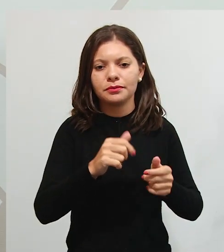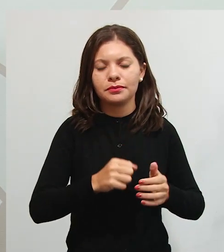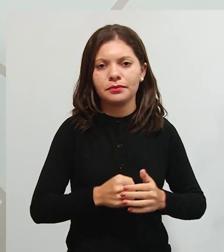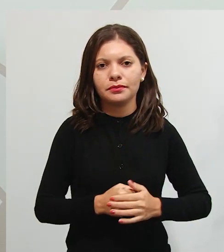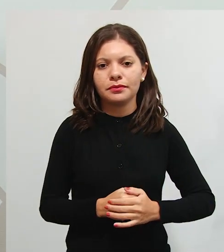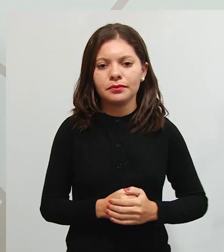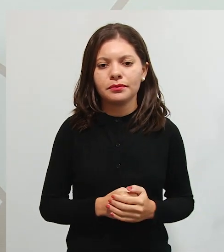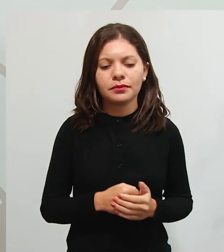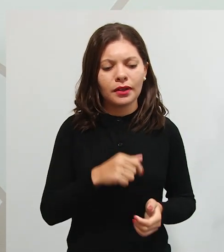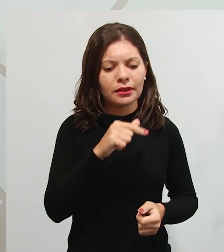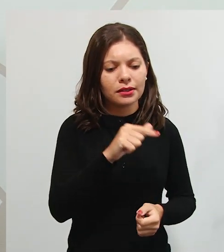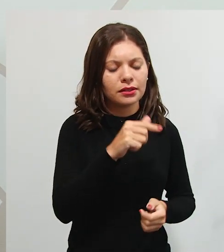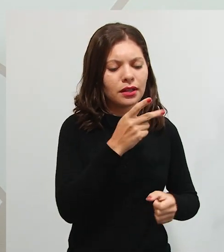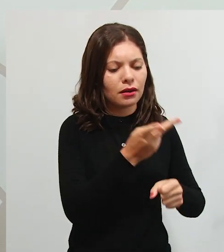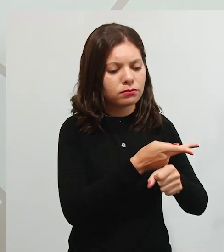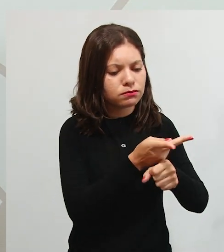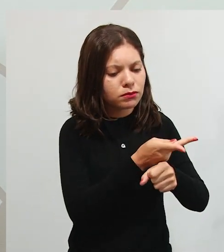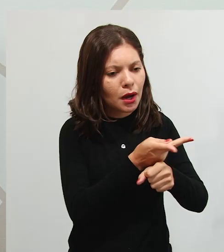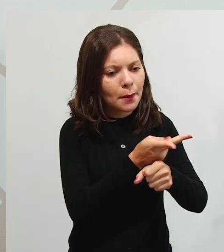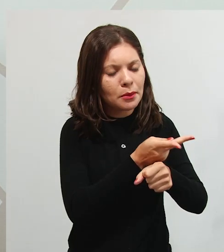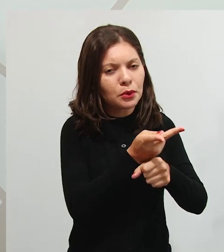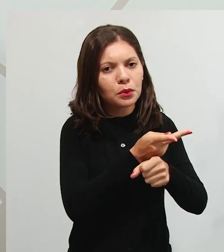onde ela está procurando